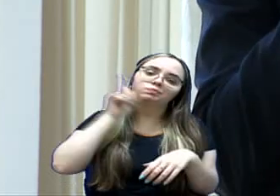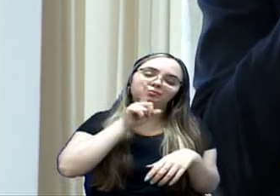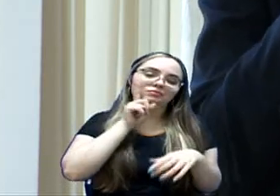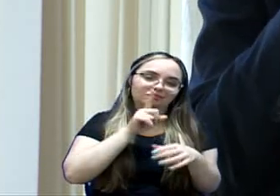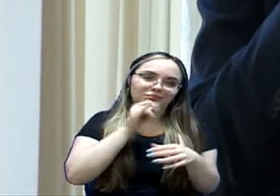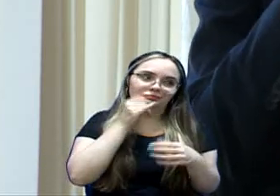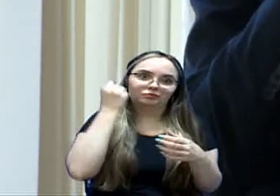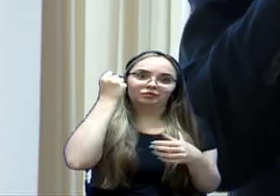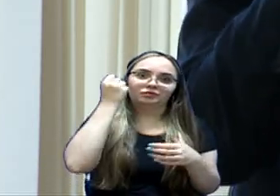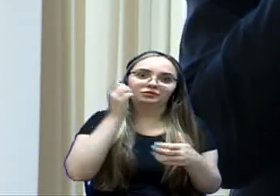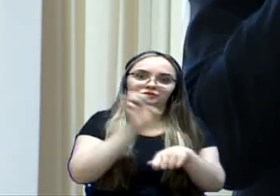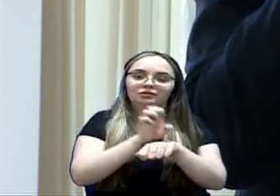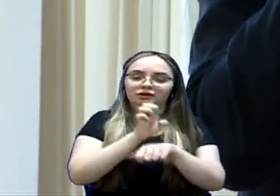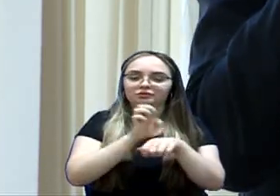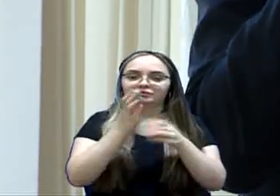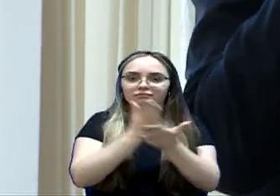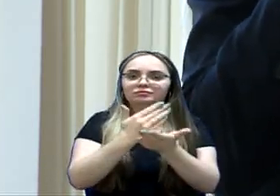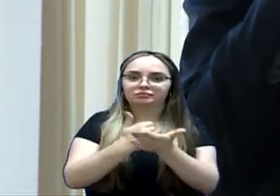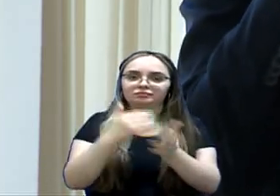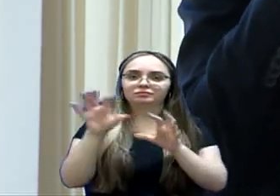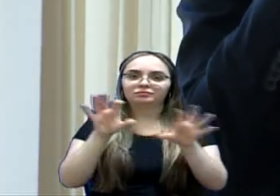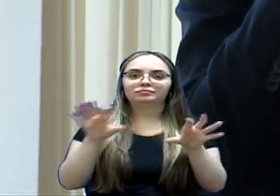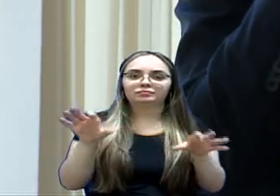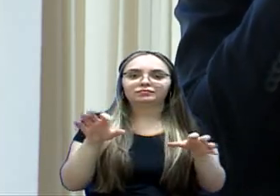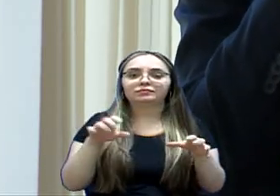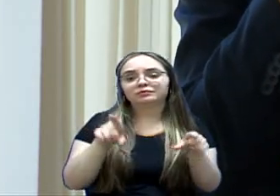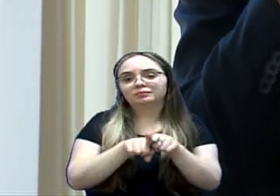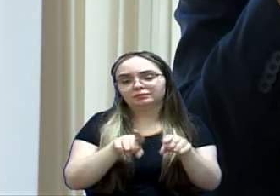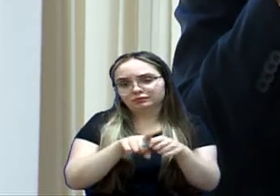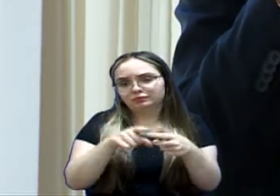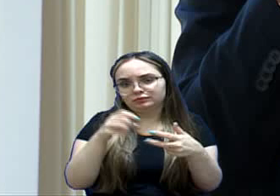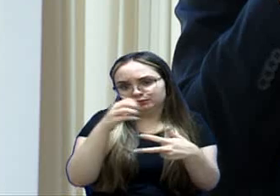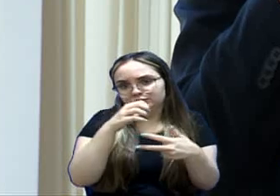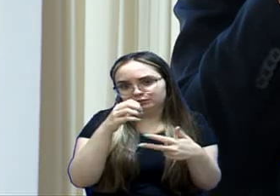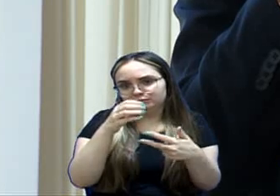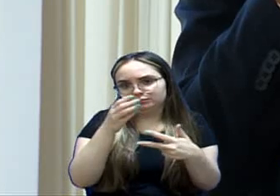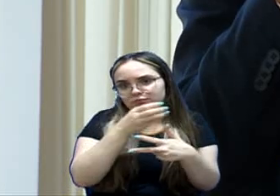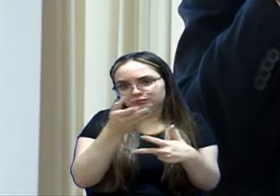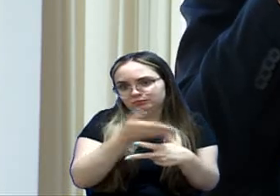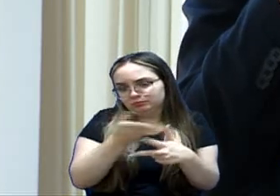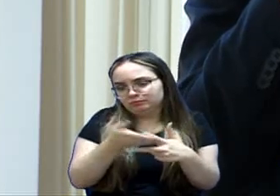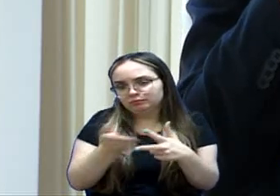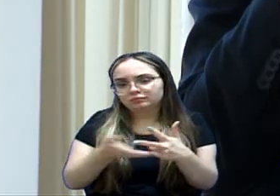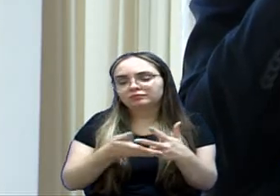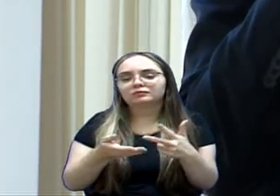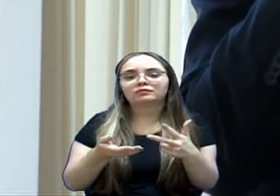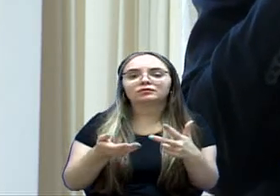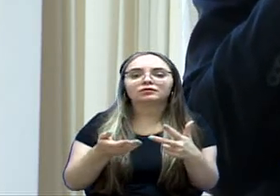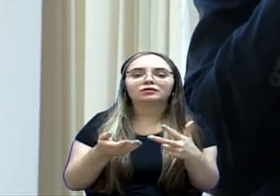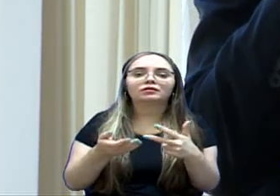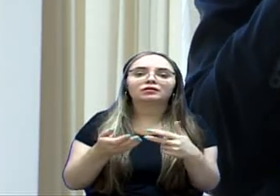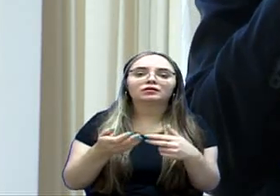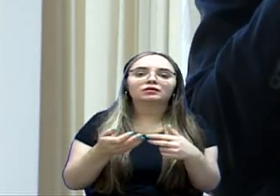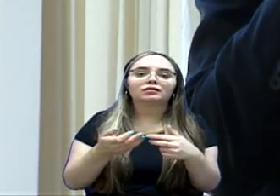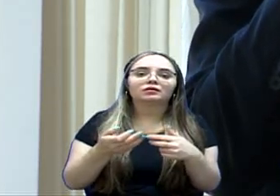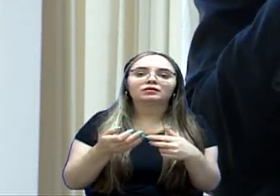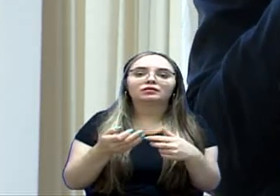nos Estados Unidos. E, em relação aos três poderes, eles não são